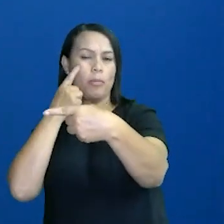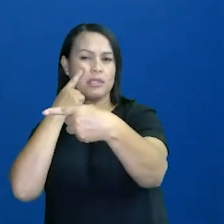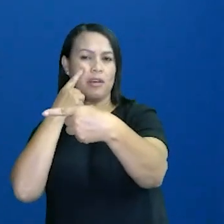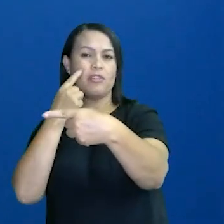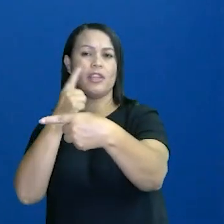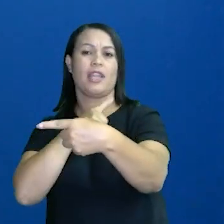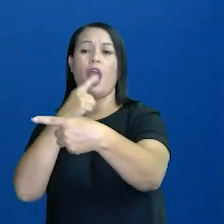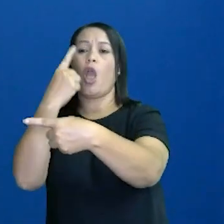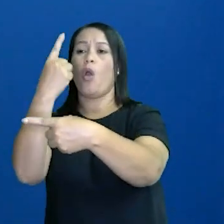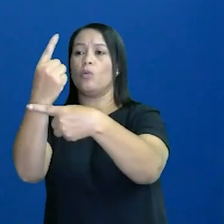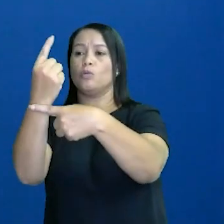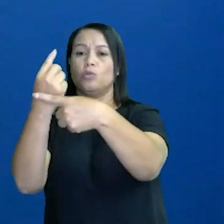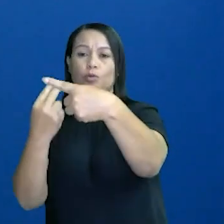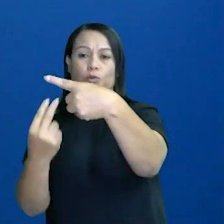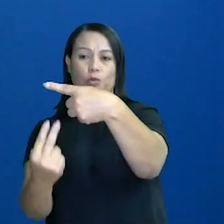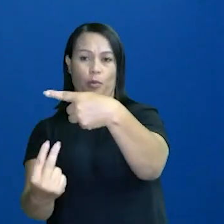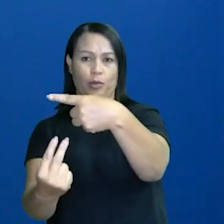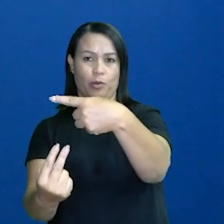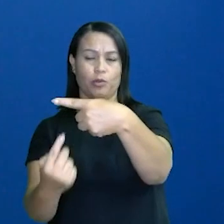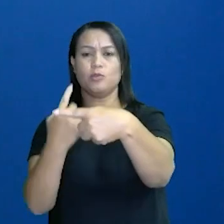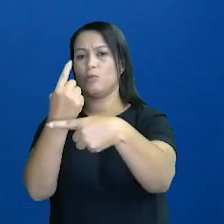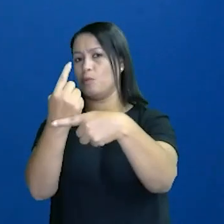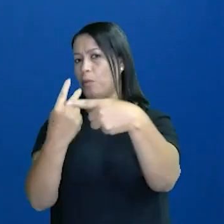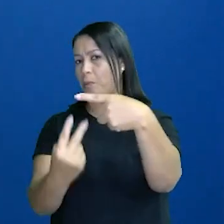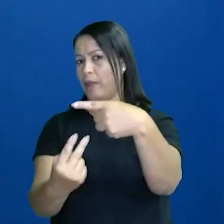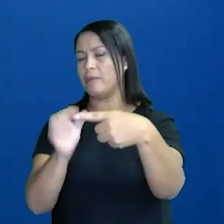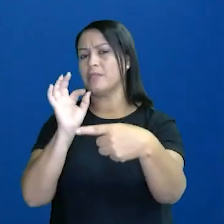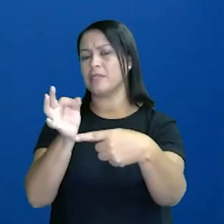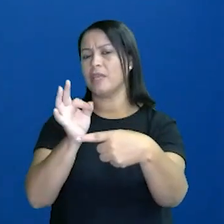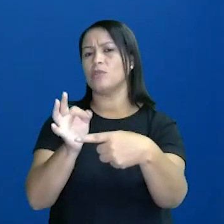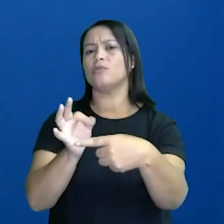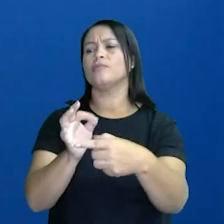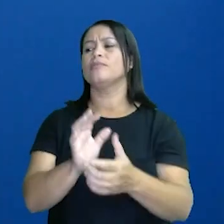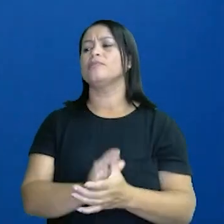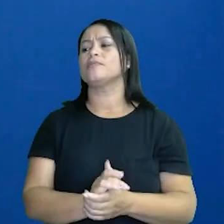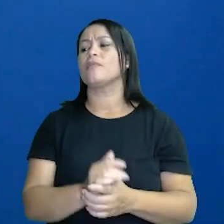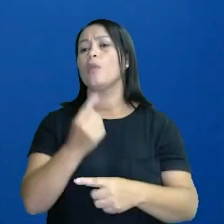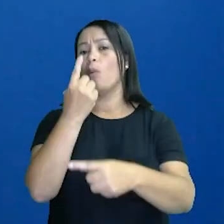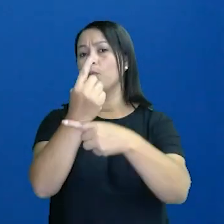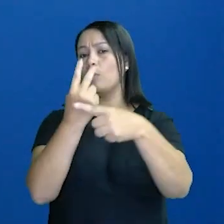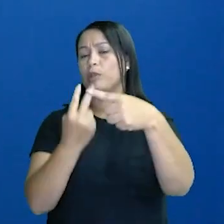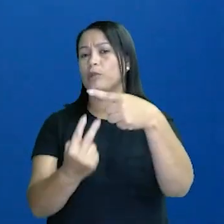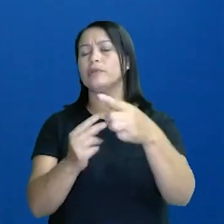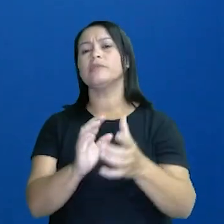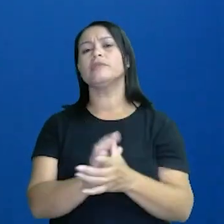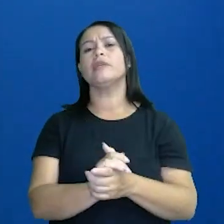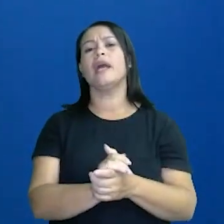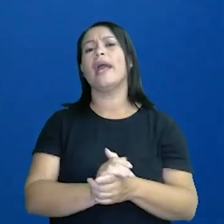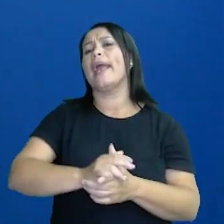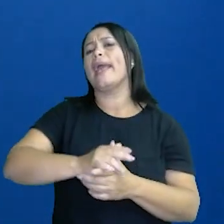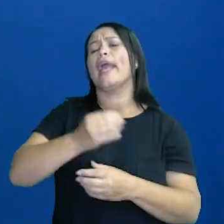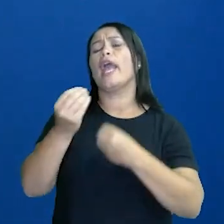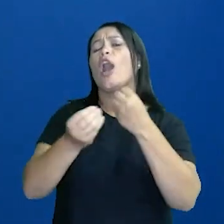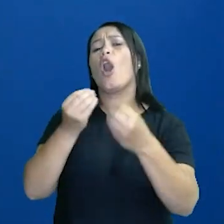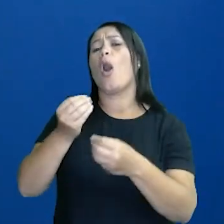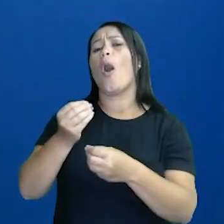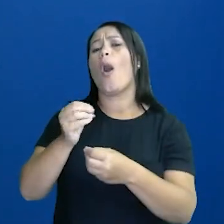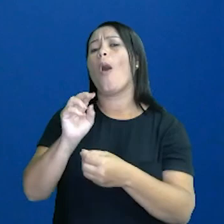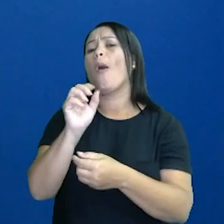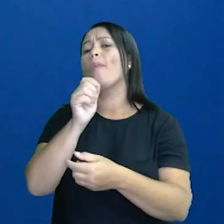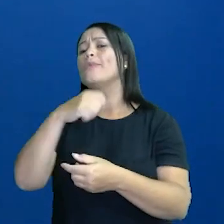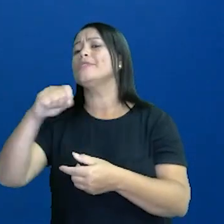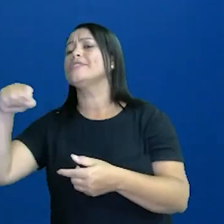ter 1 sobre 2, não é isso? 1 meio. Aí, você vai colocar aqui, ó, 1 sobre 2. E a leitura, como é que se